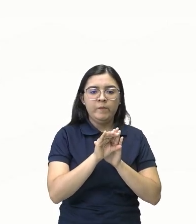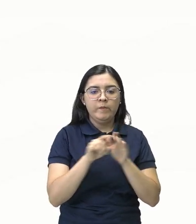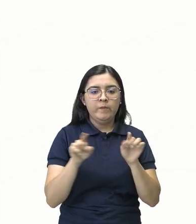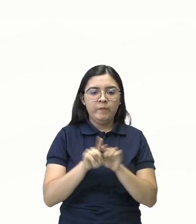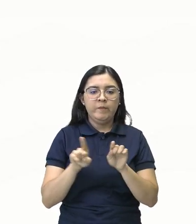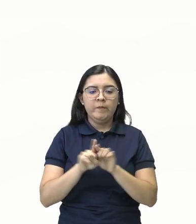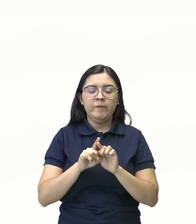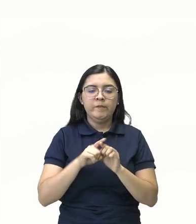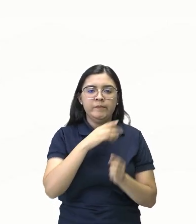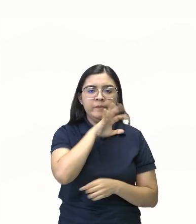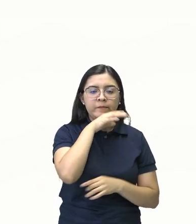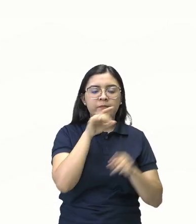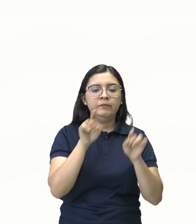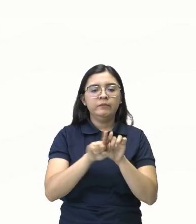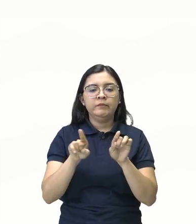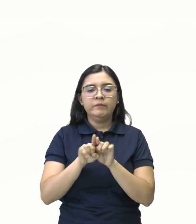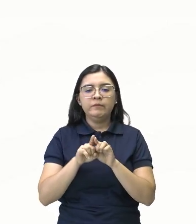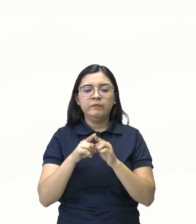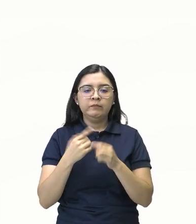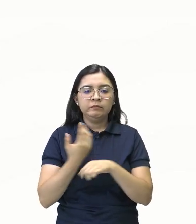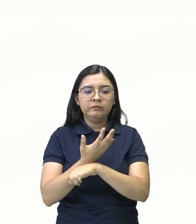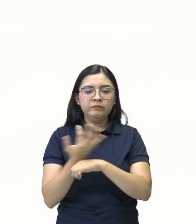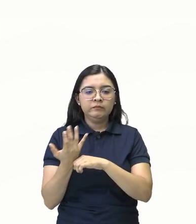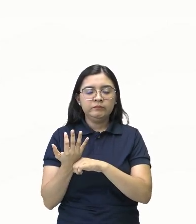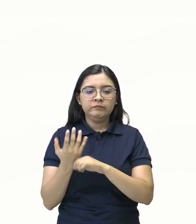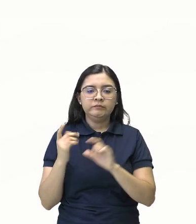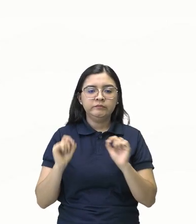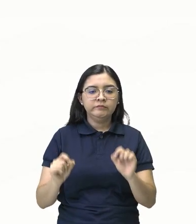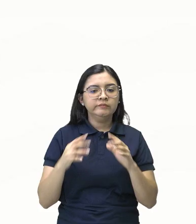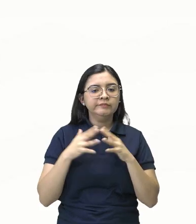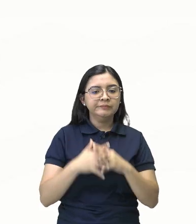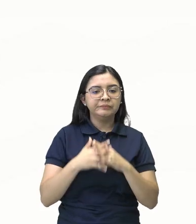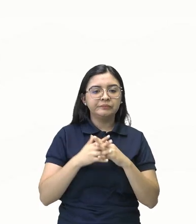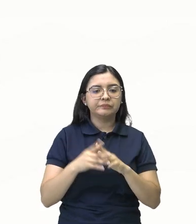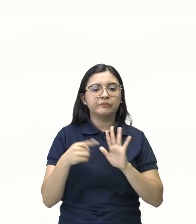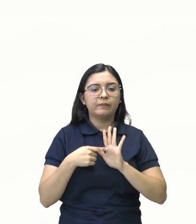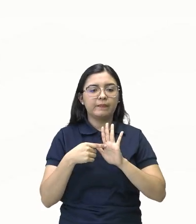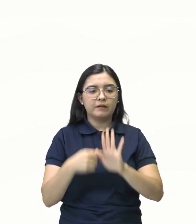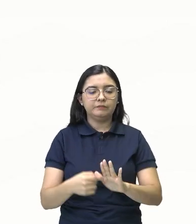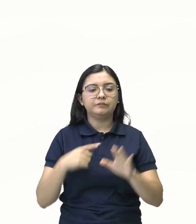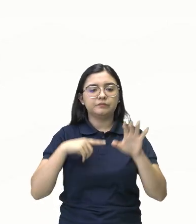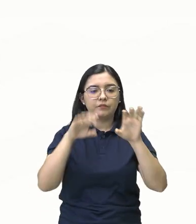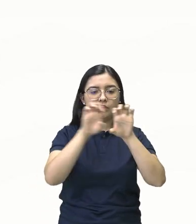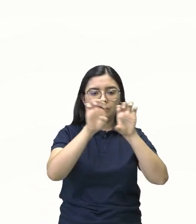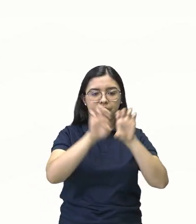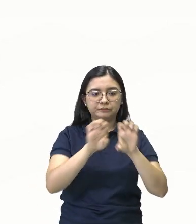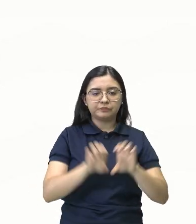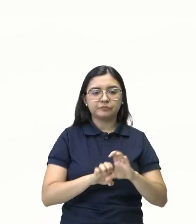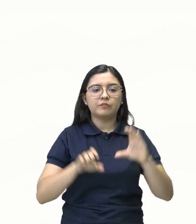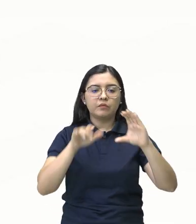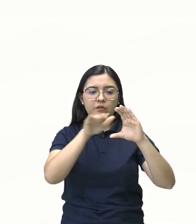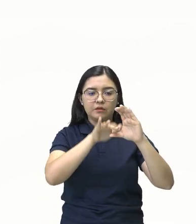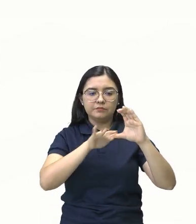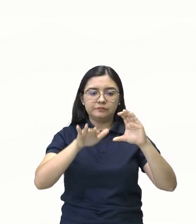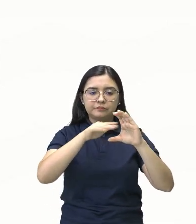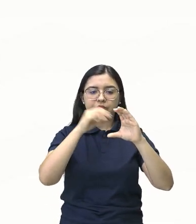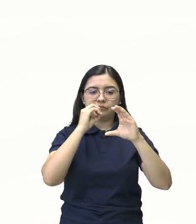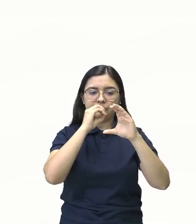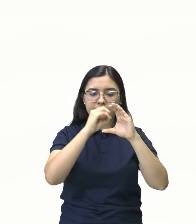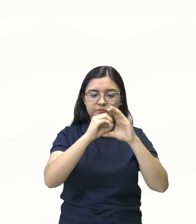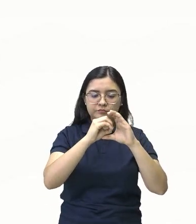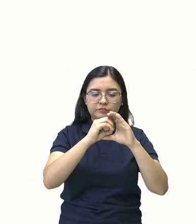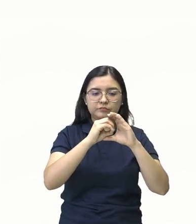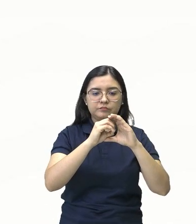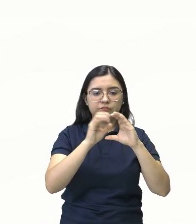célula vegetal, e essa complexidade que vocês estão vendo aí, com todas as organelas, o material nuclear